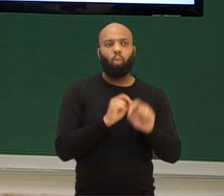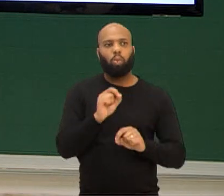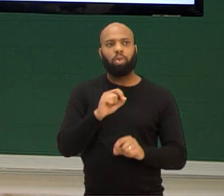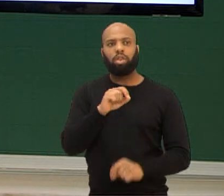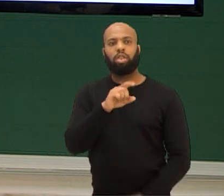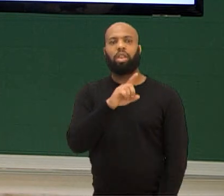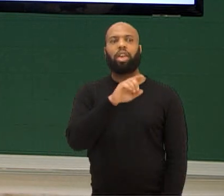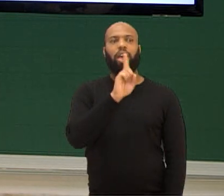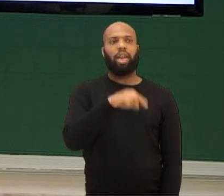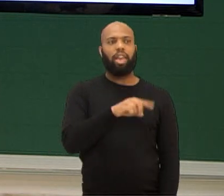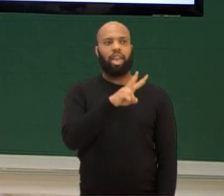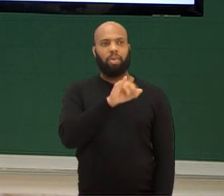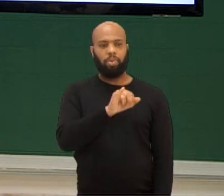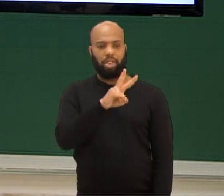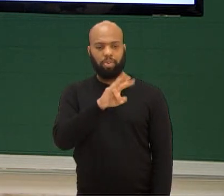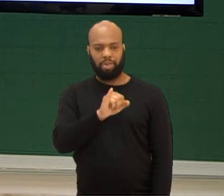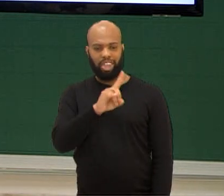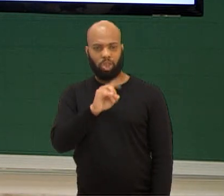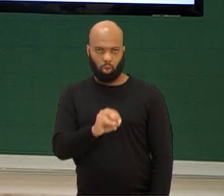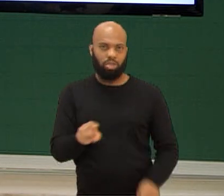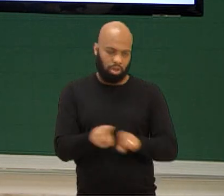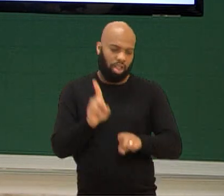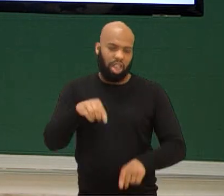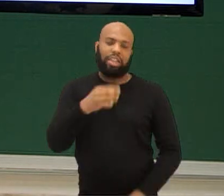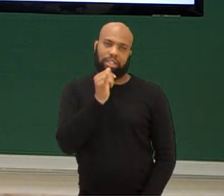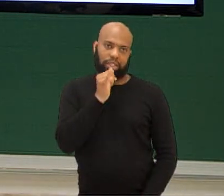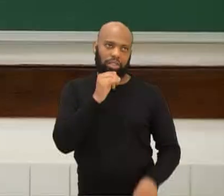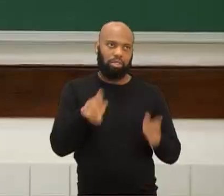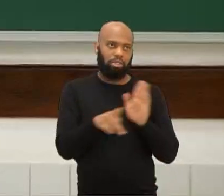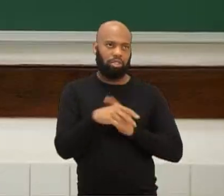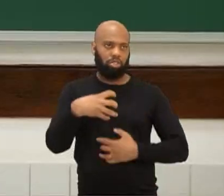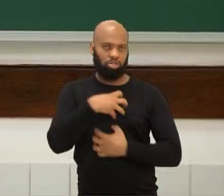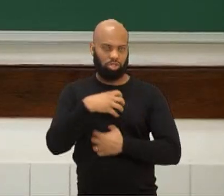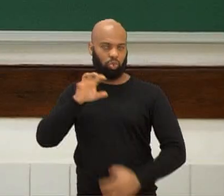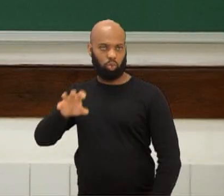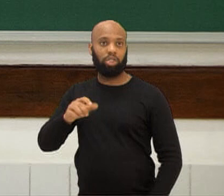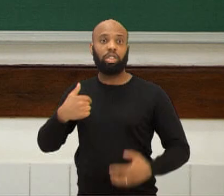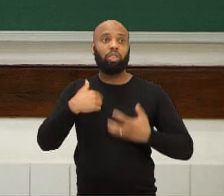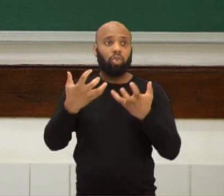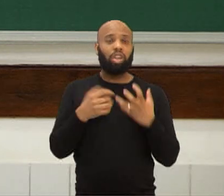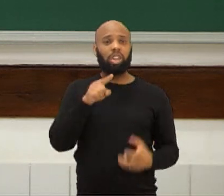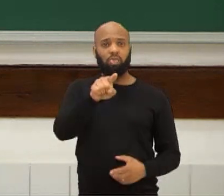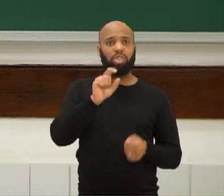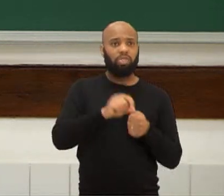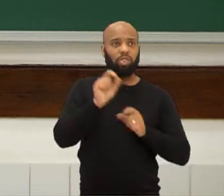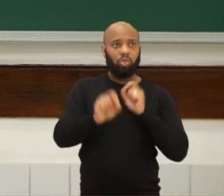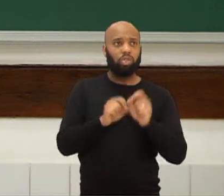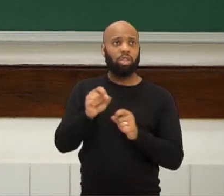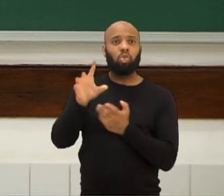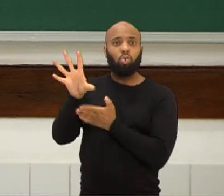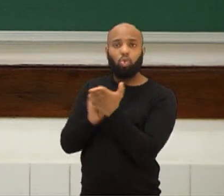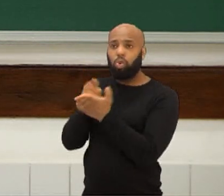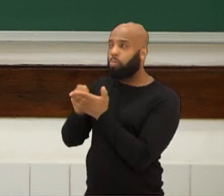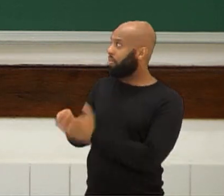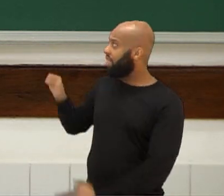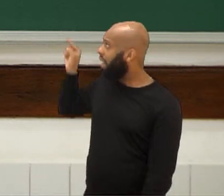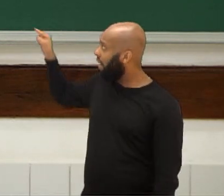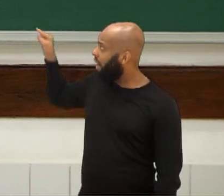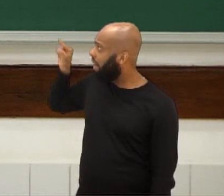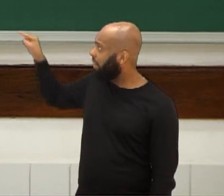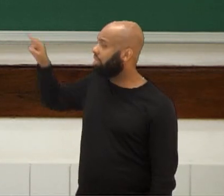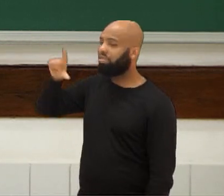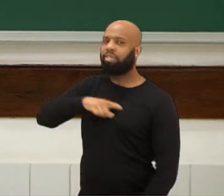he vivido. Tranqui? Eu quero que vocês façam no caderno de vocês uma cópia